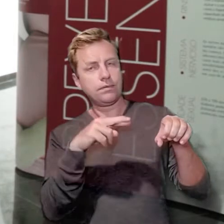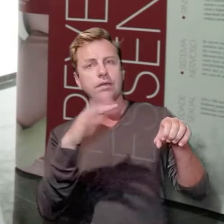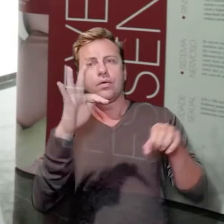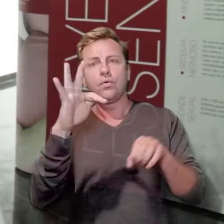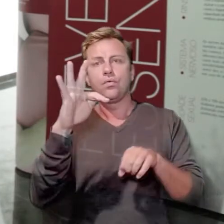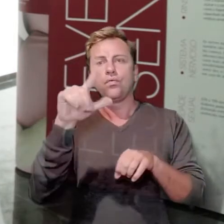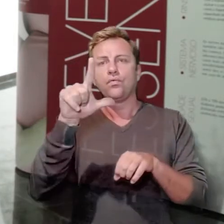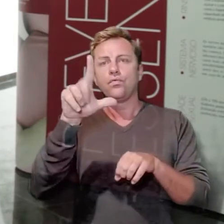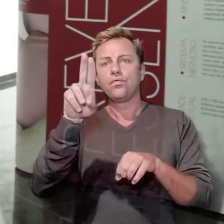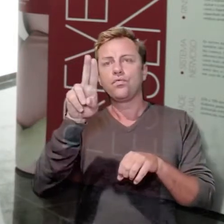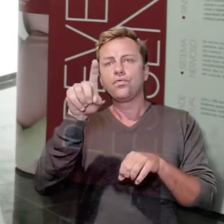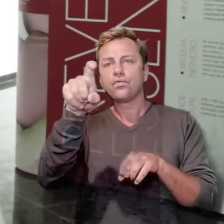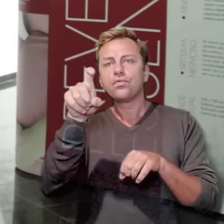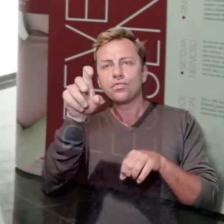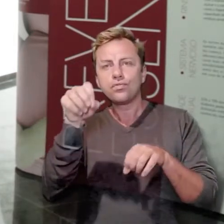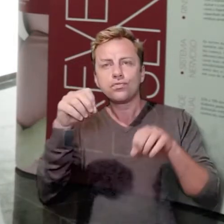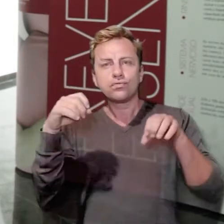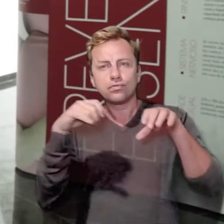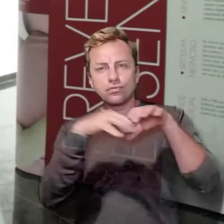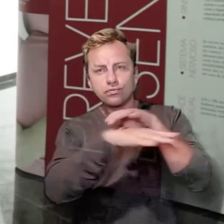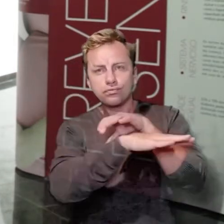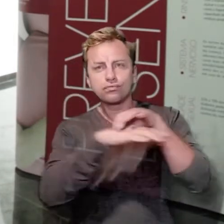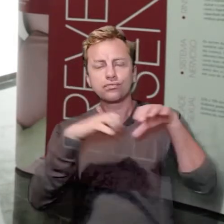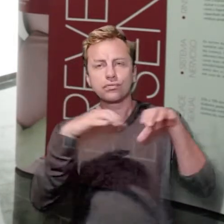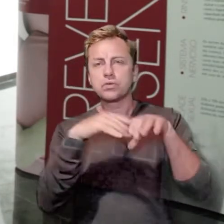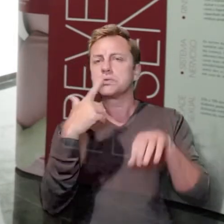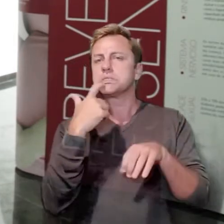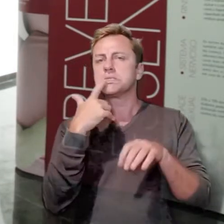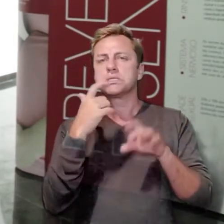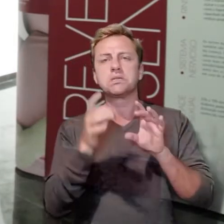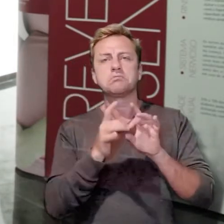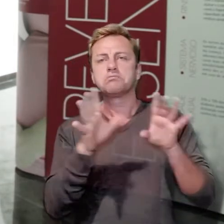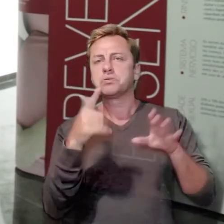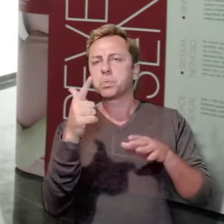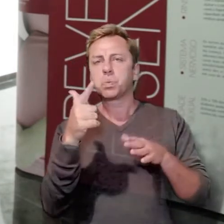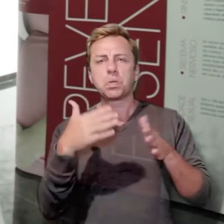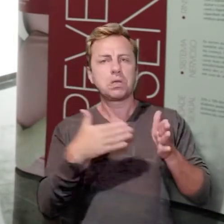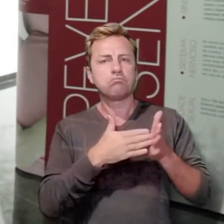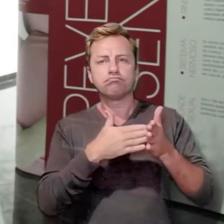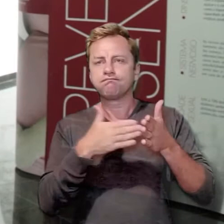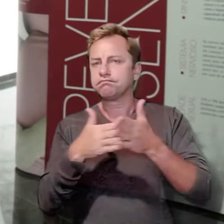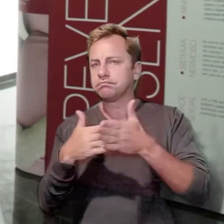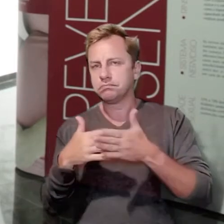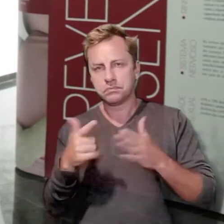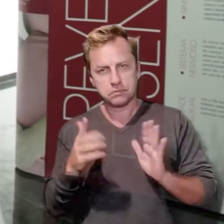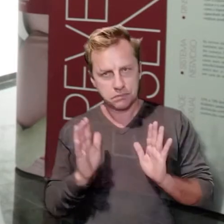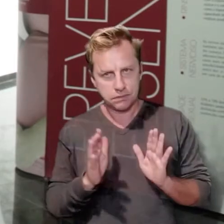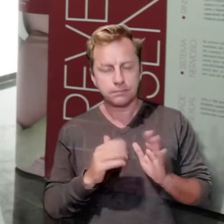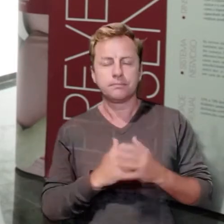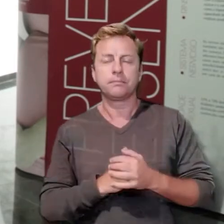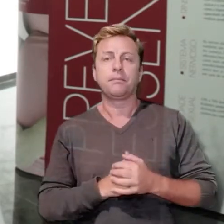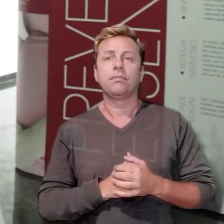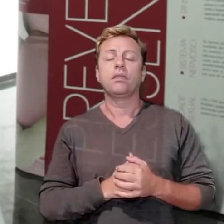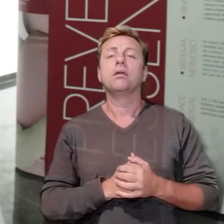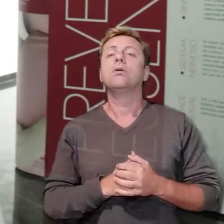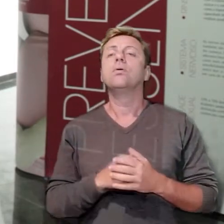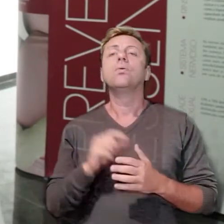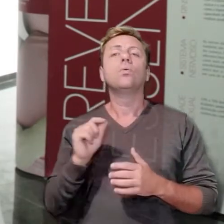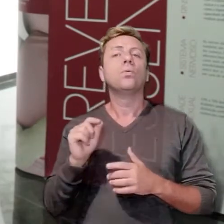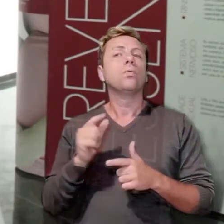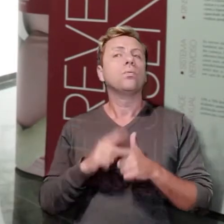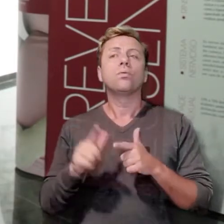o fluxo ou a passagem ou o escoamento do sangue de maneira livre, desimpedida.